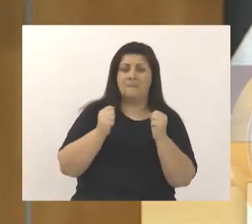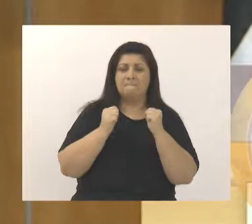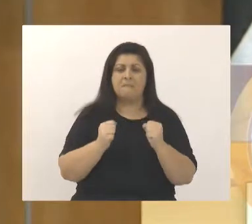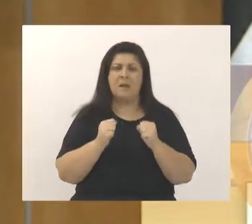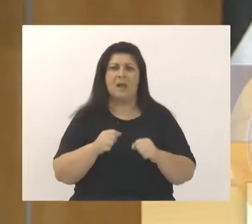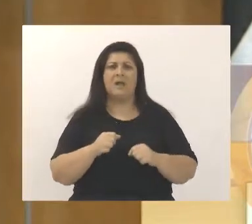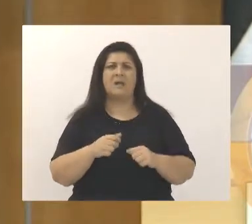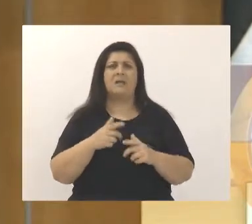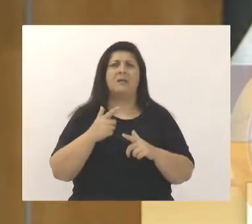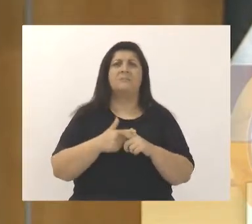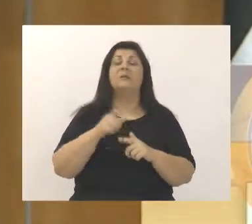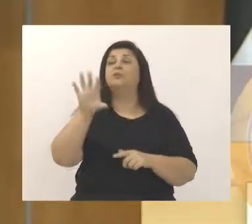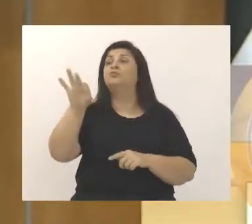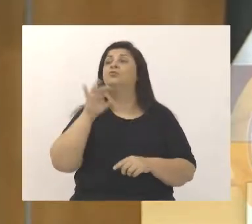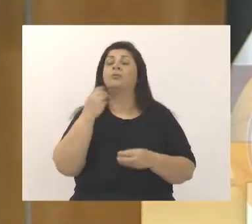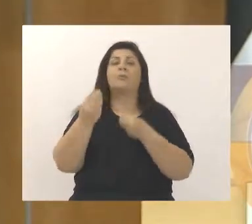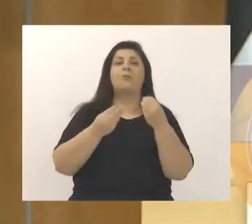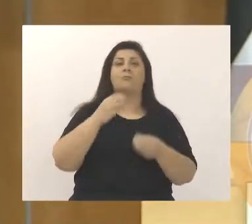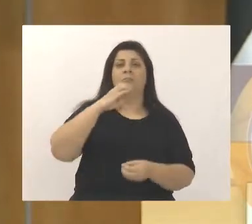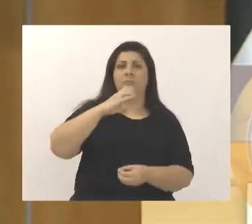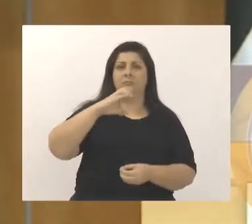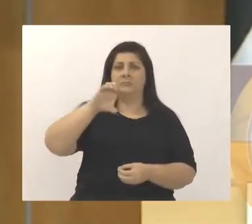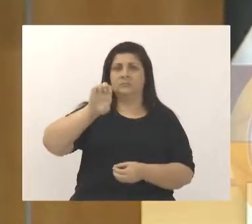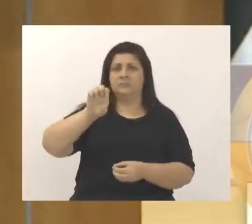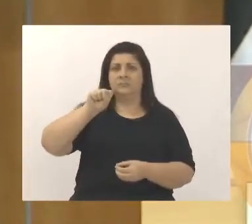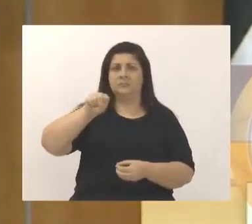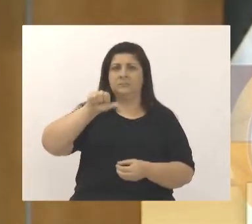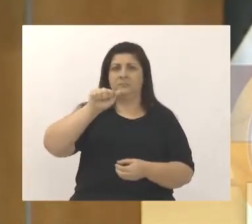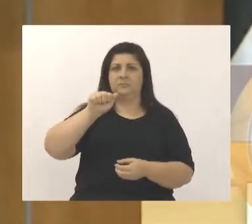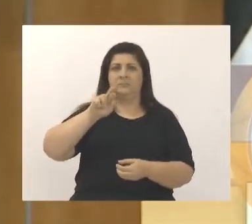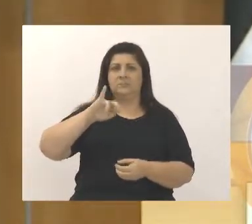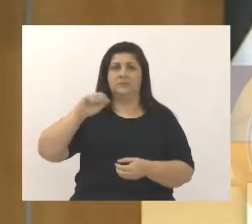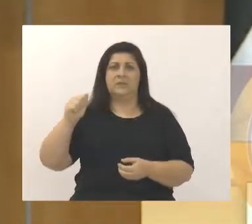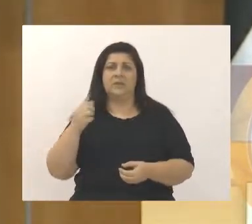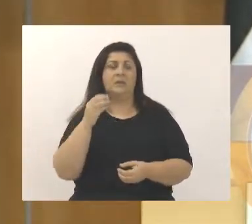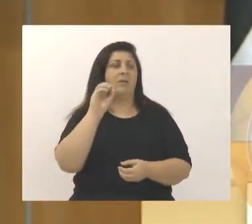também o parto de cesárea eletiva.